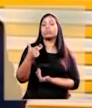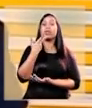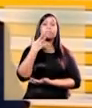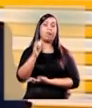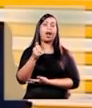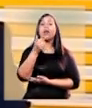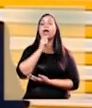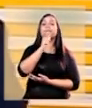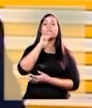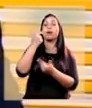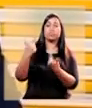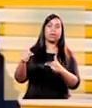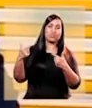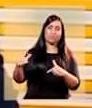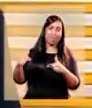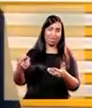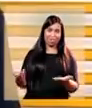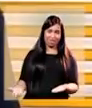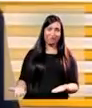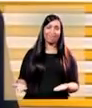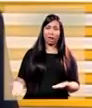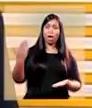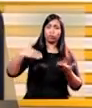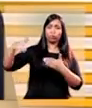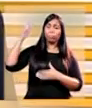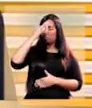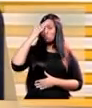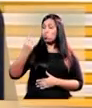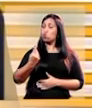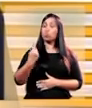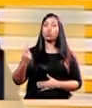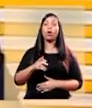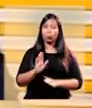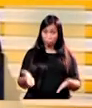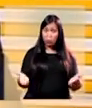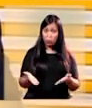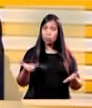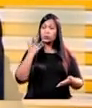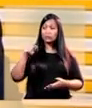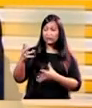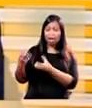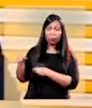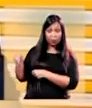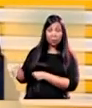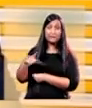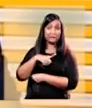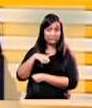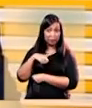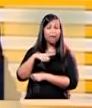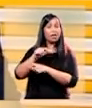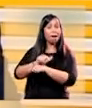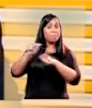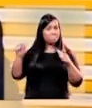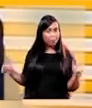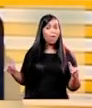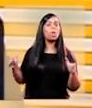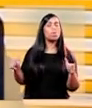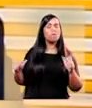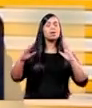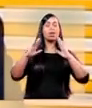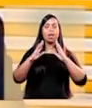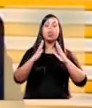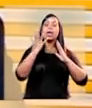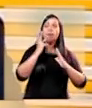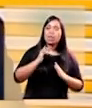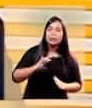o pai e a mãe, o antigo, como você disse, o clássico órfão, né? Hoje essas crianças que estão acolhidas, em sua imensa maioria,